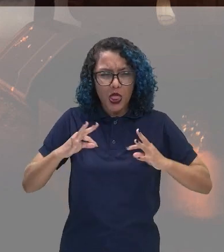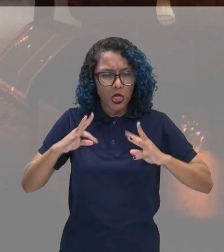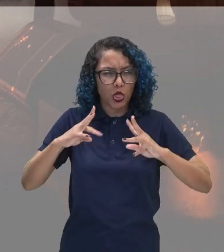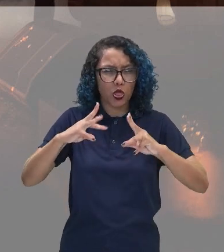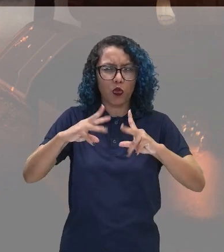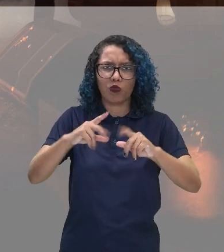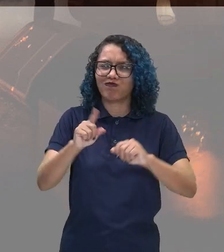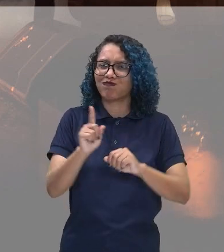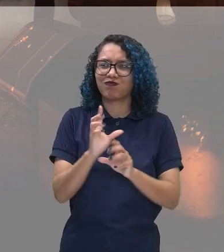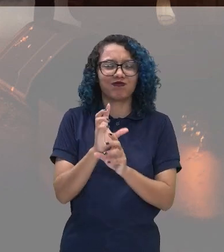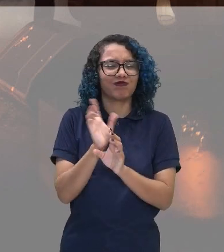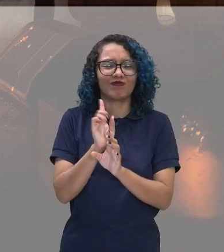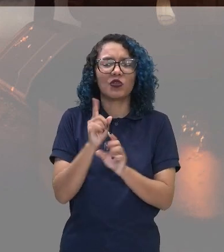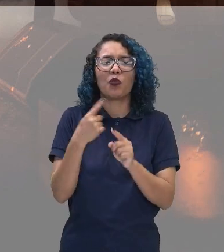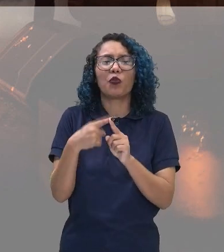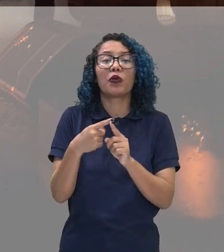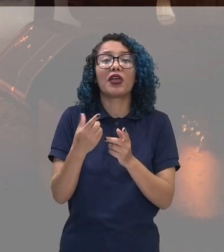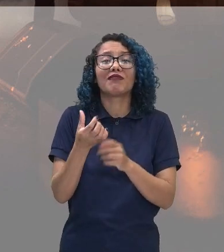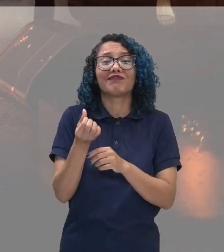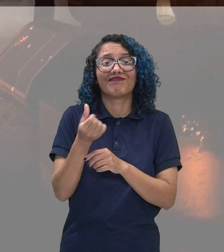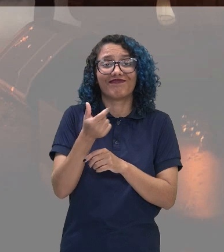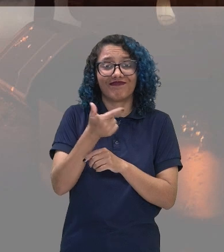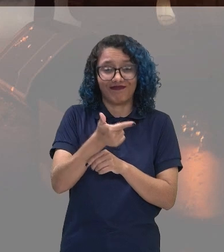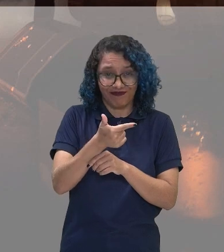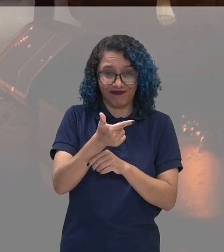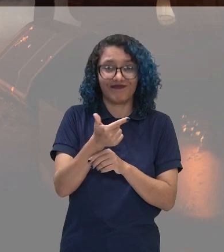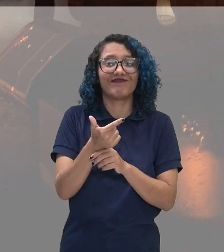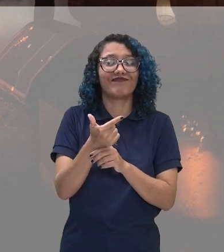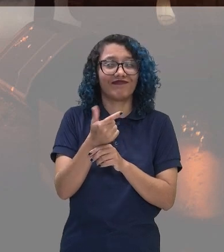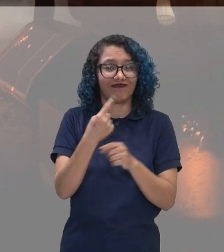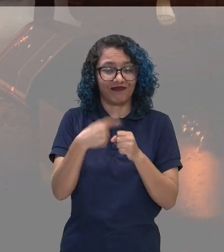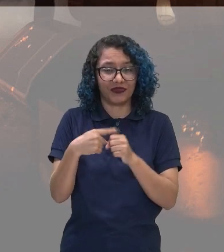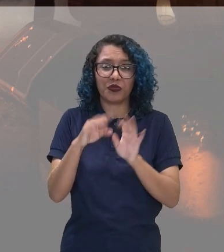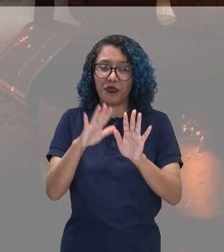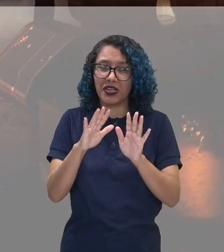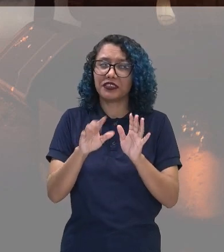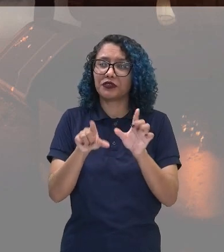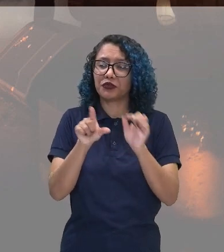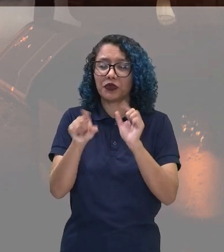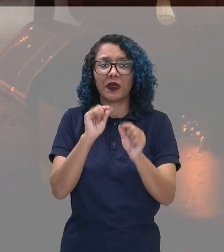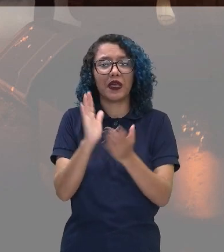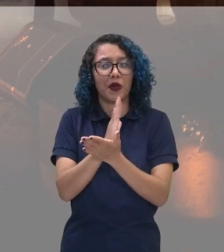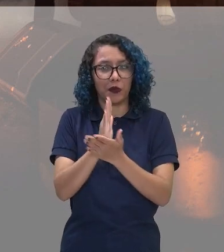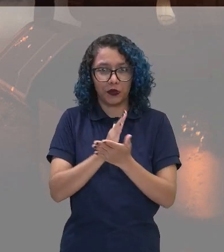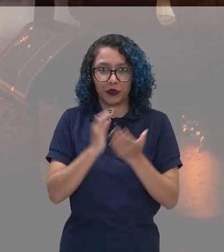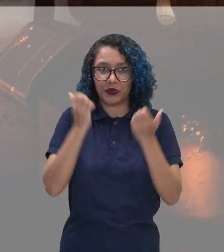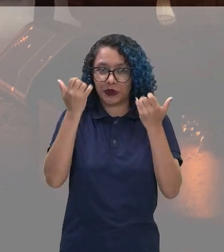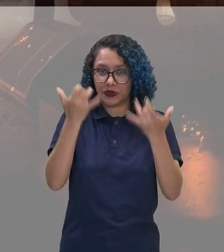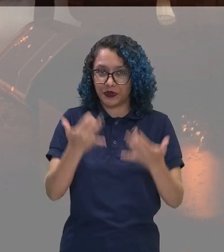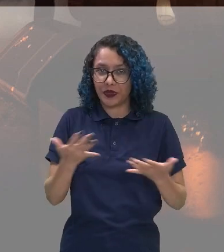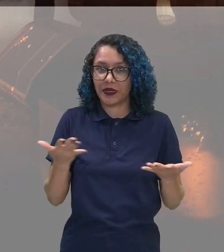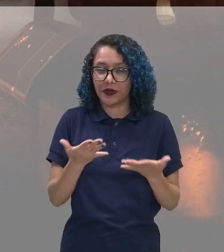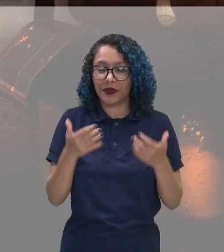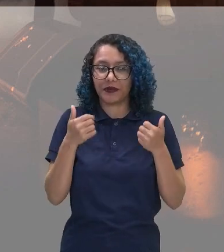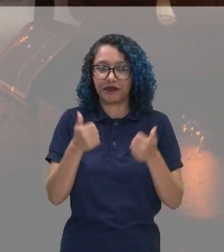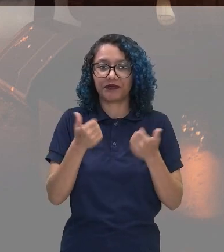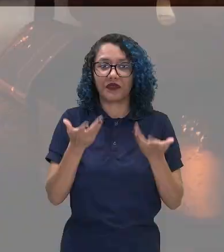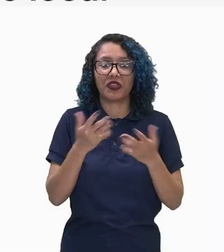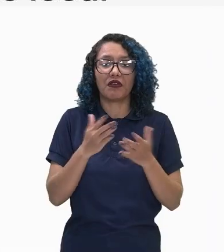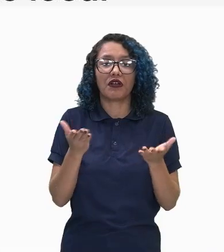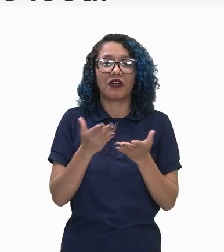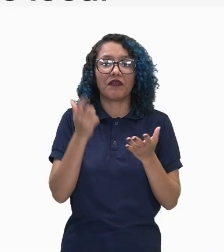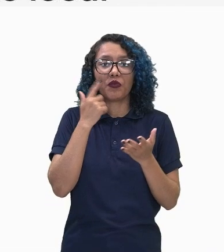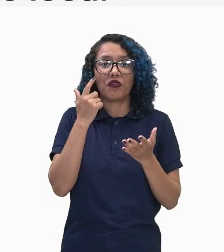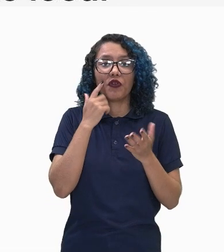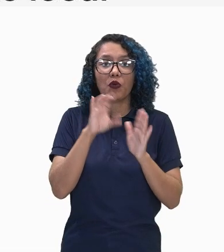62 municípios, mas nós vamos pegar alguns municípios. Então vamos falar primeiro o que é um festival.